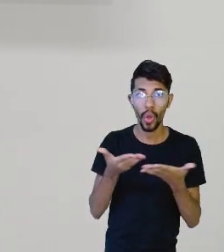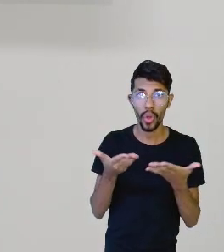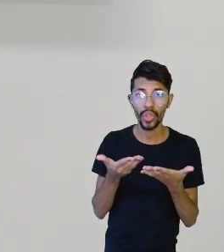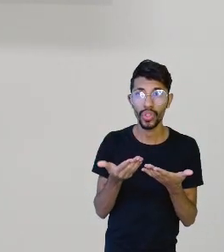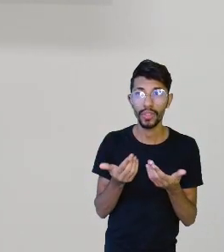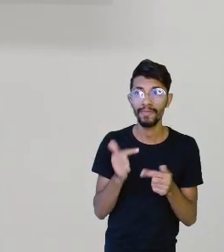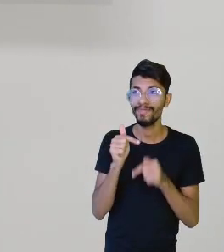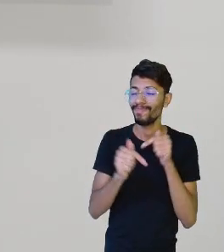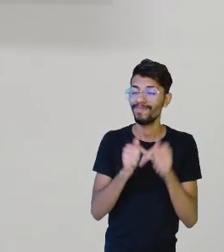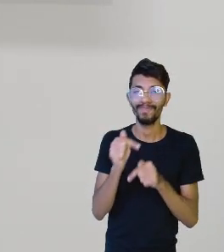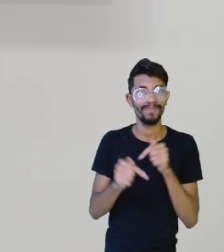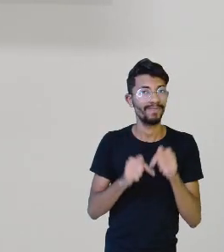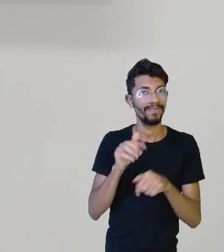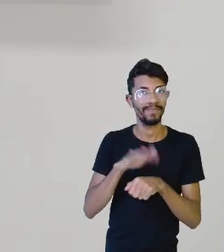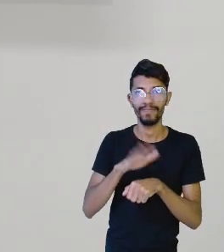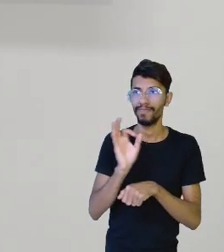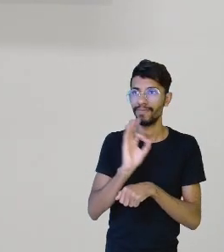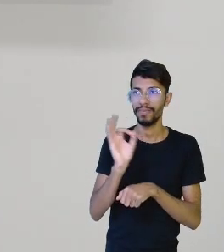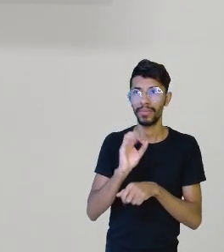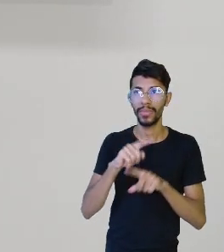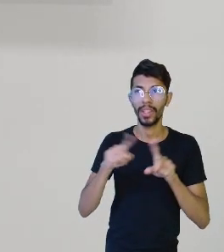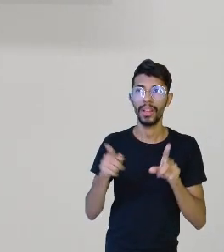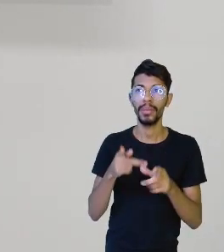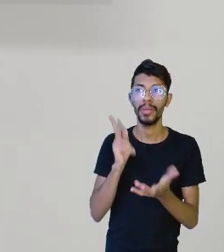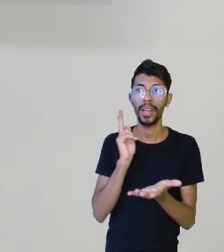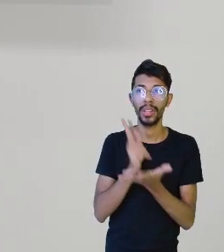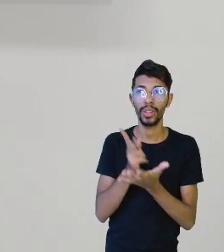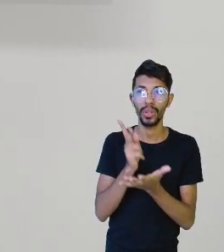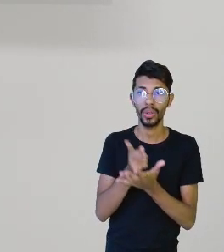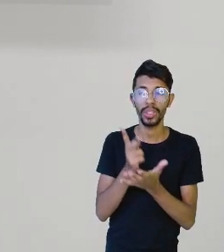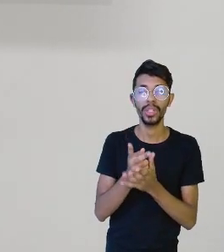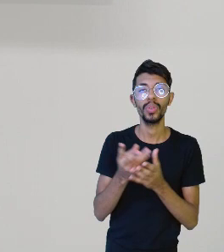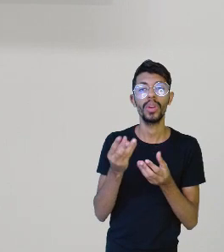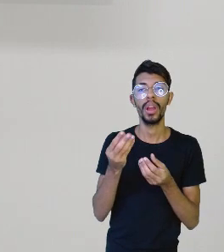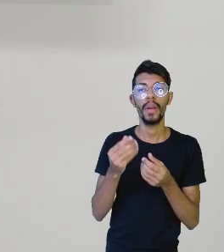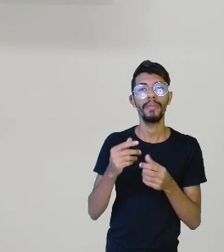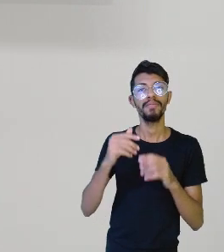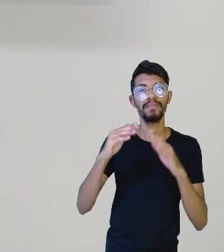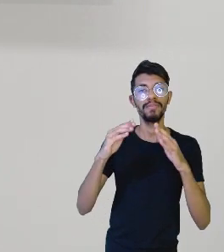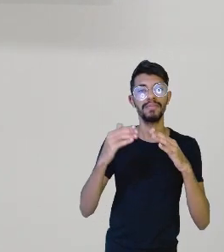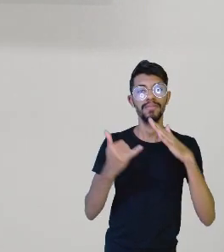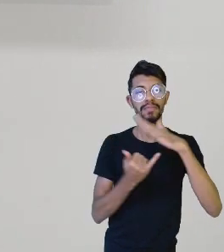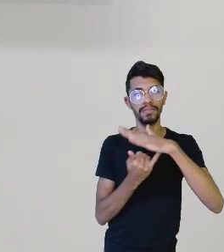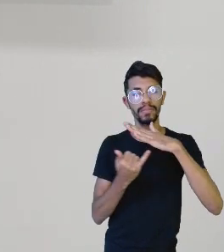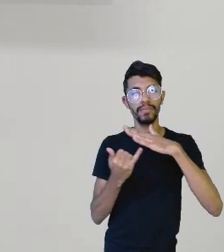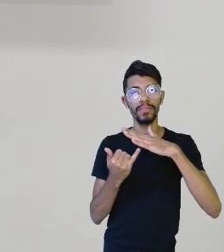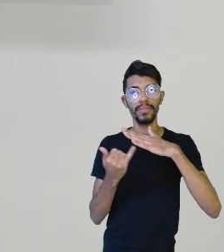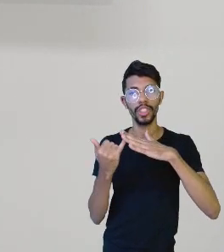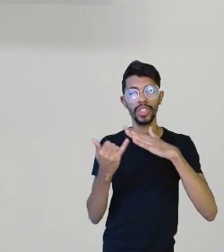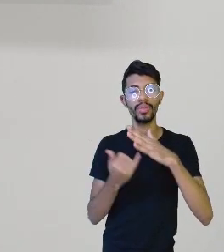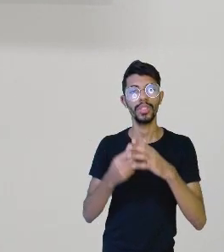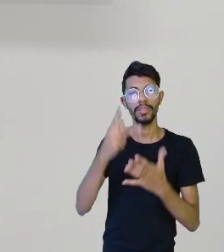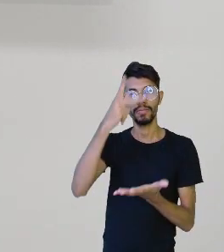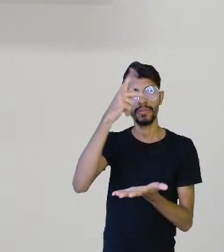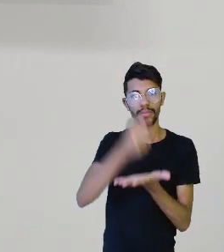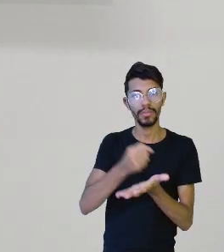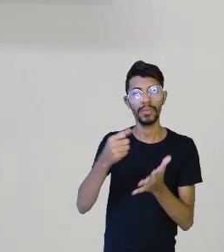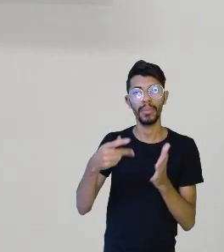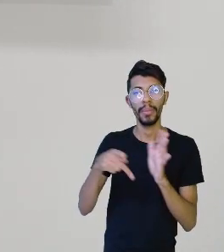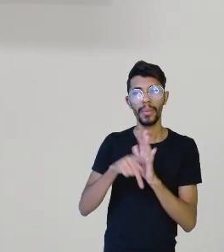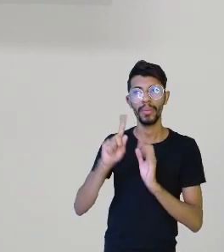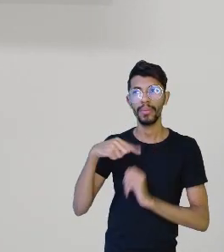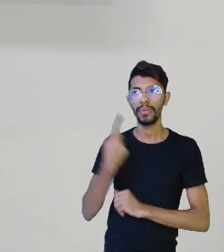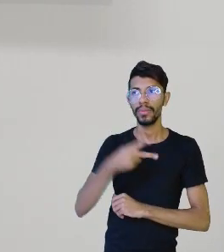não funciona mais ali, mas ele fica como prédio histórico, tombado como um patrimônio da nossa cidade. Então